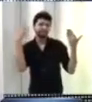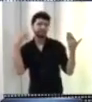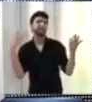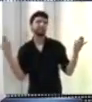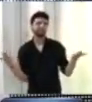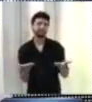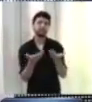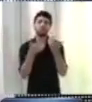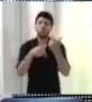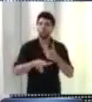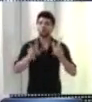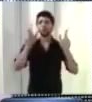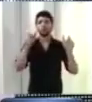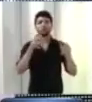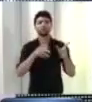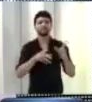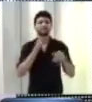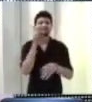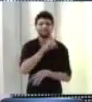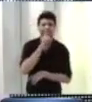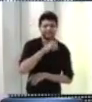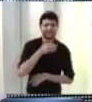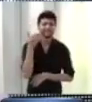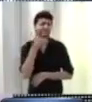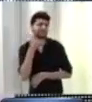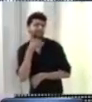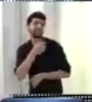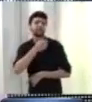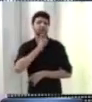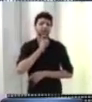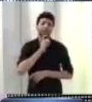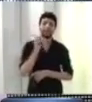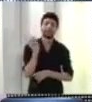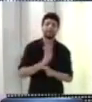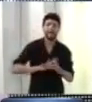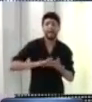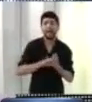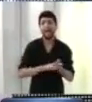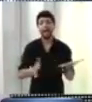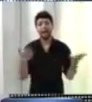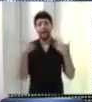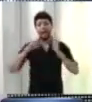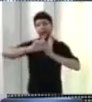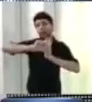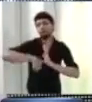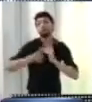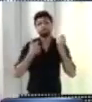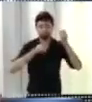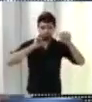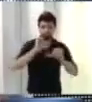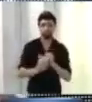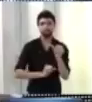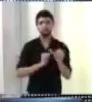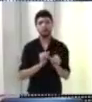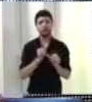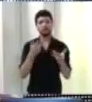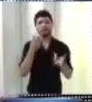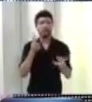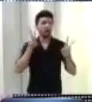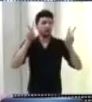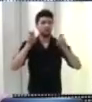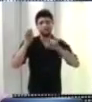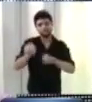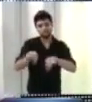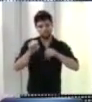época. Continuam desconfortáveis, sem ar-condicionado e atrasando muito. A gente precisa mudar. Quando eu falar